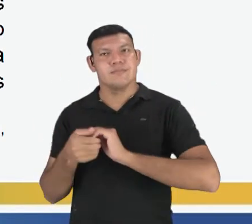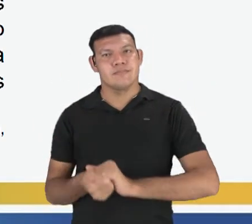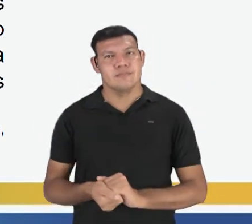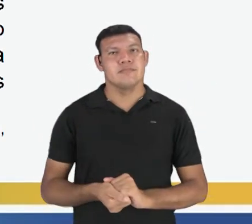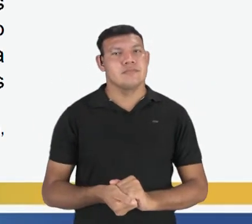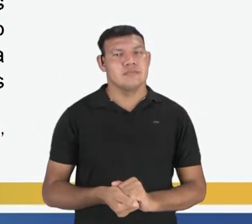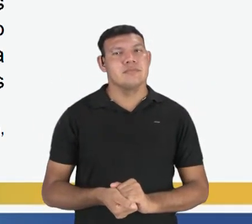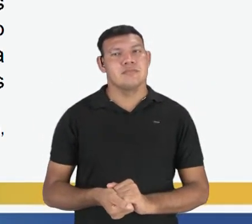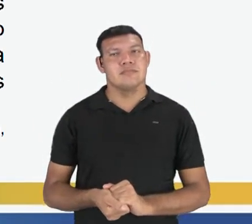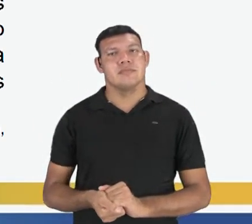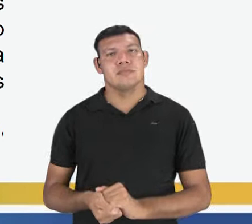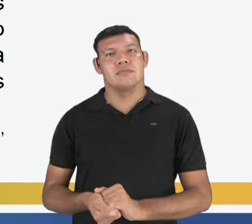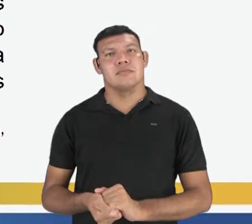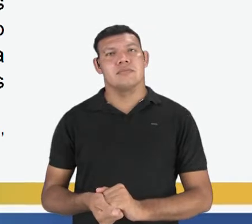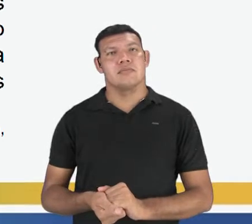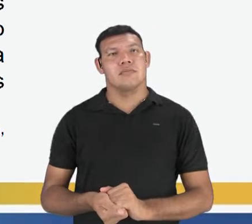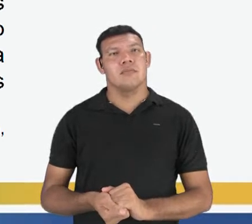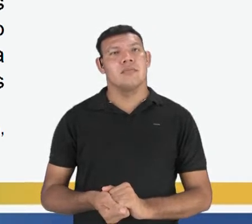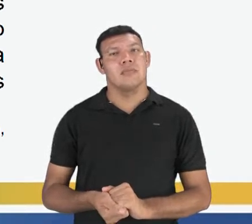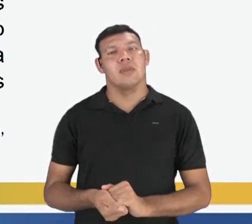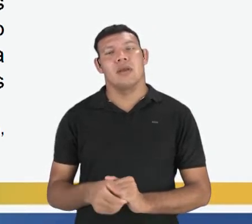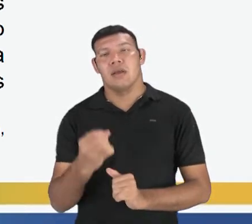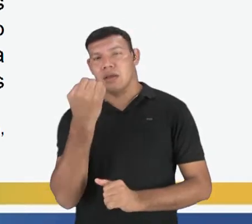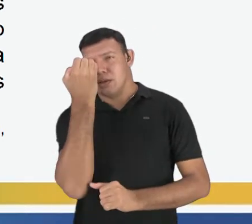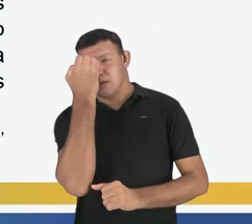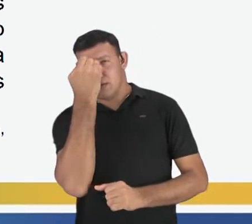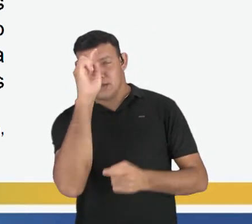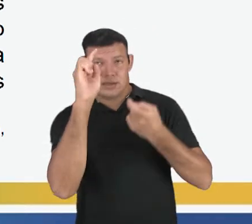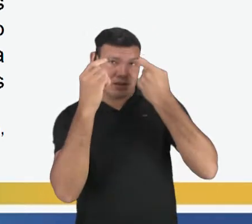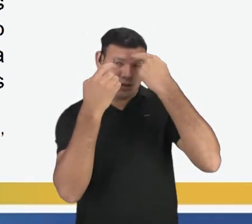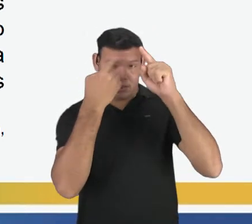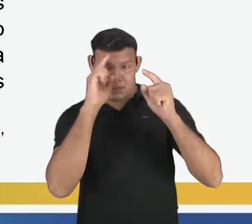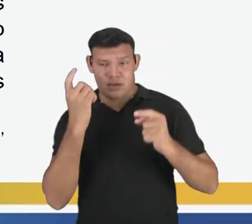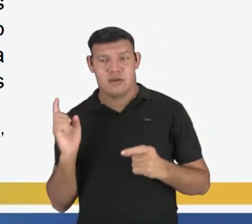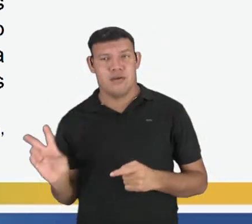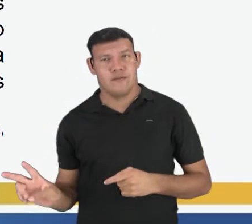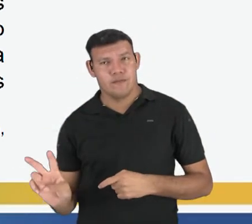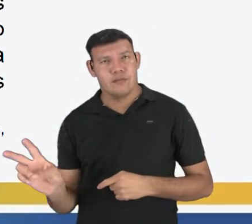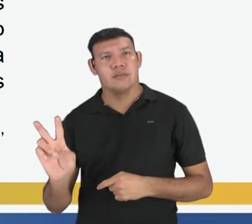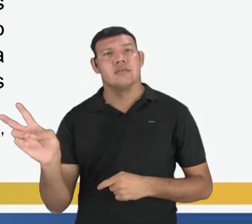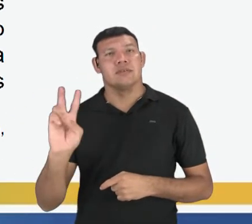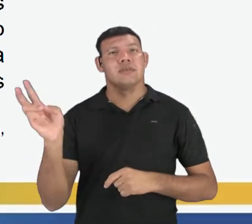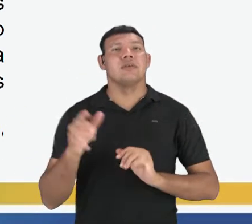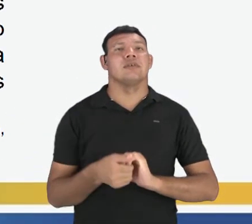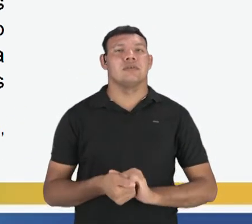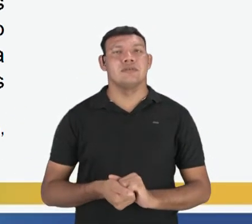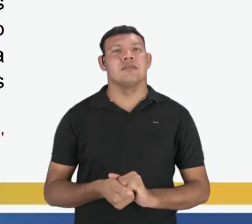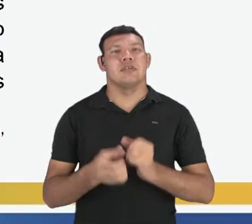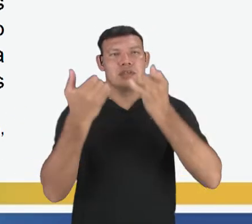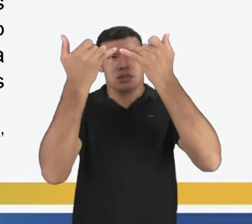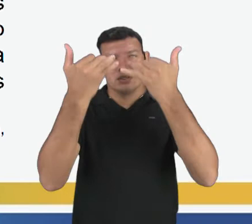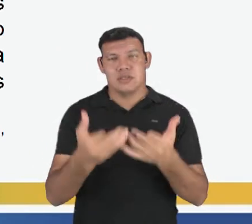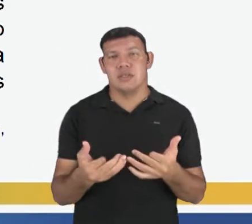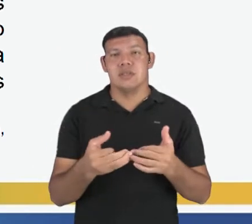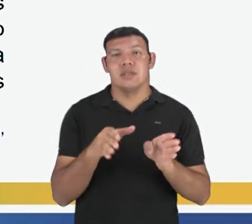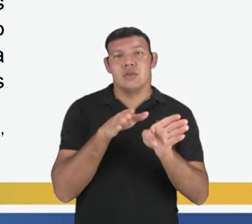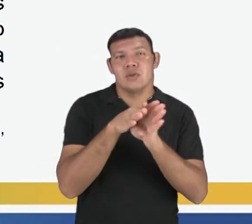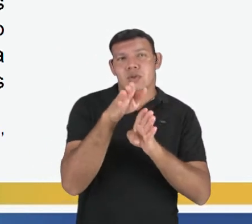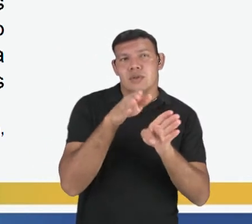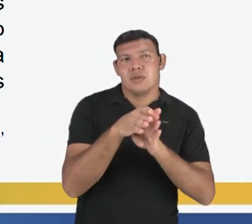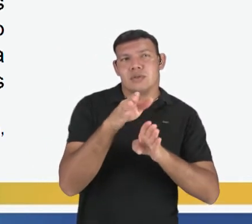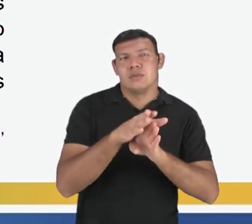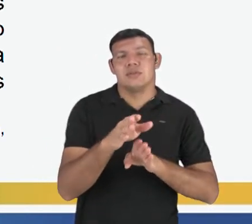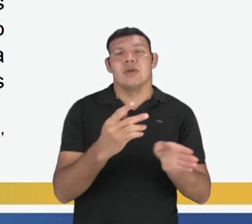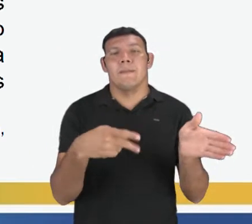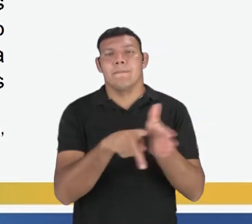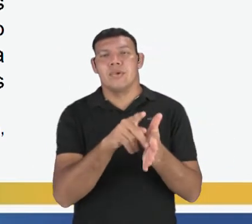sequencial, né? E aí ele vai dizer que é inventariar valores, explicar e orientar a própria vida e também na